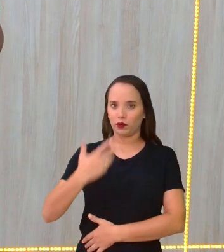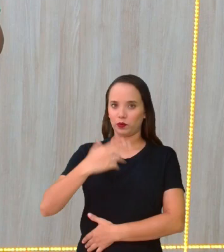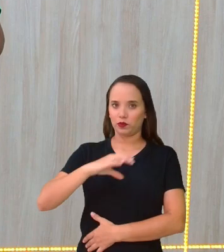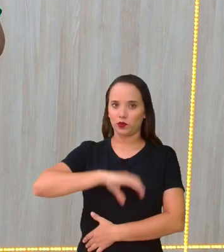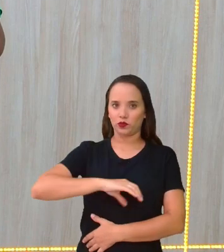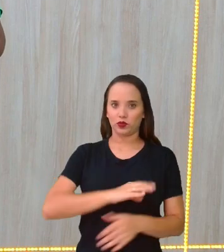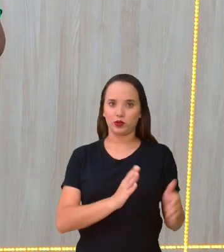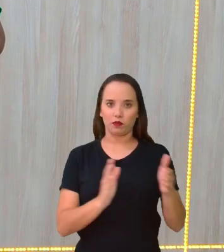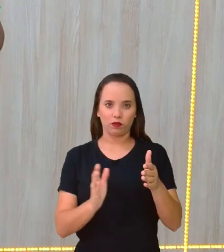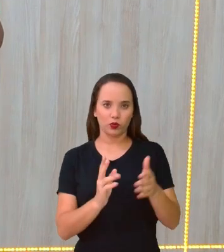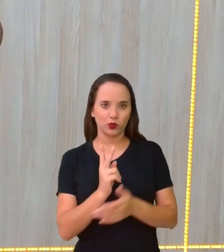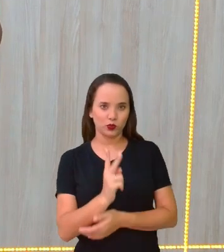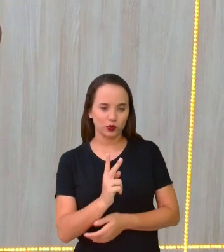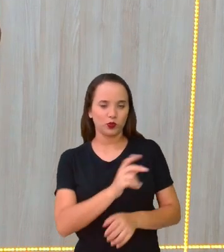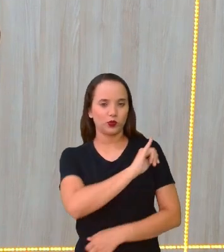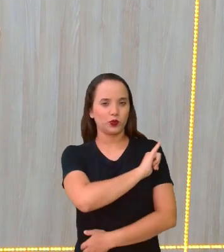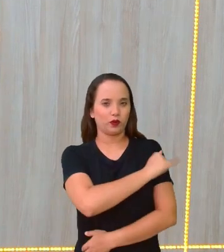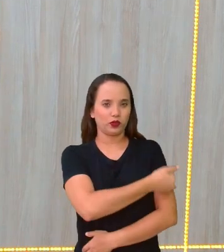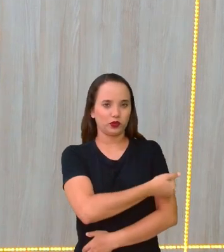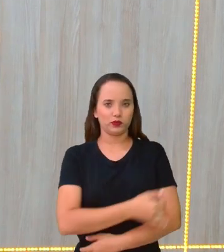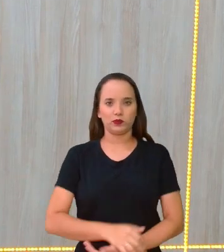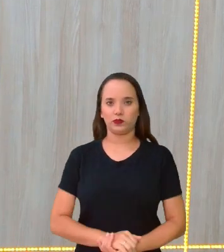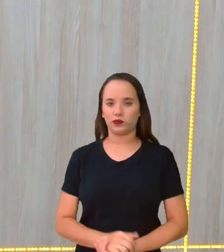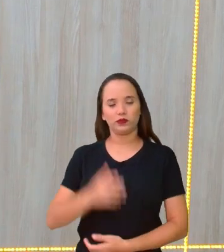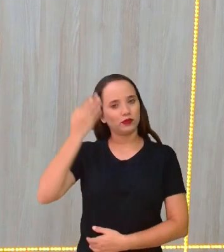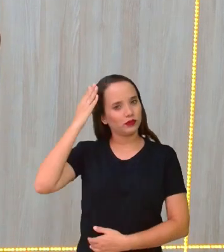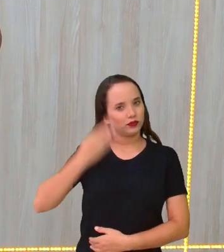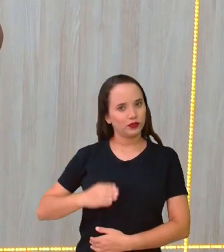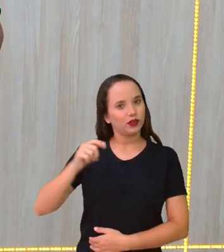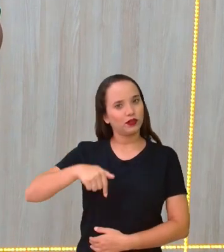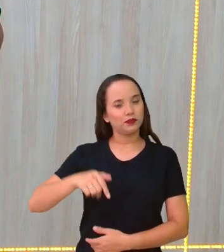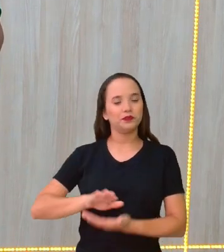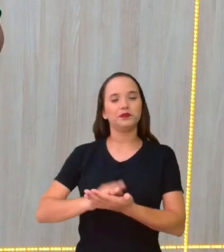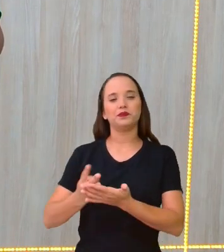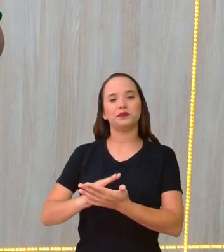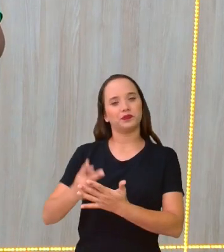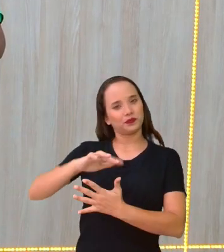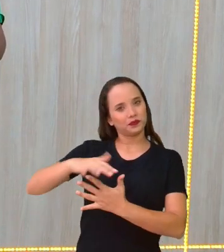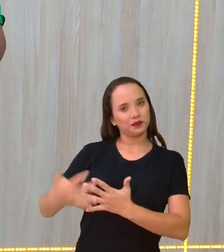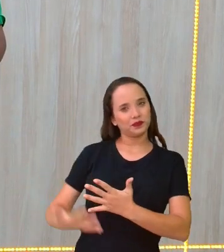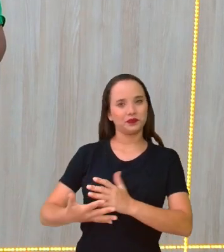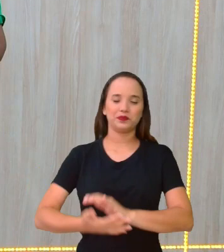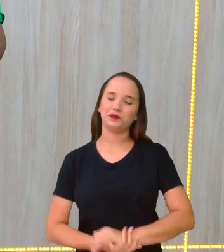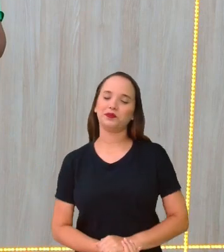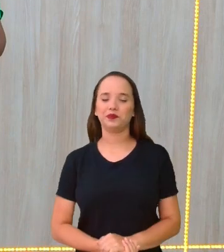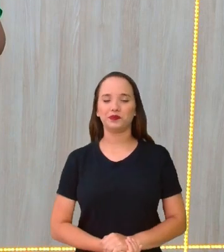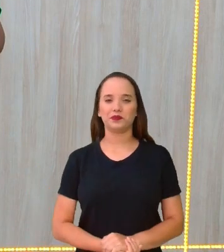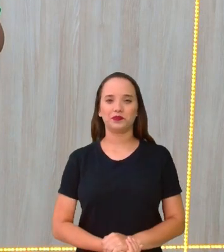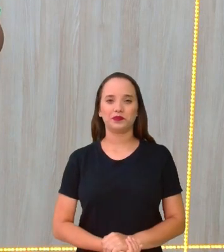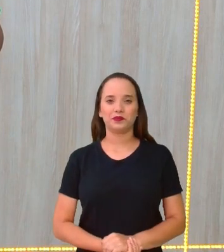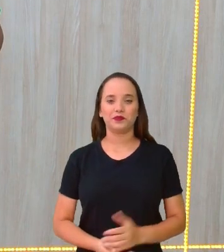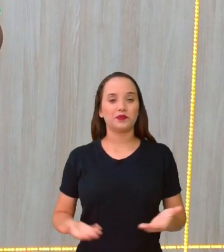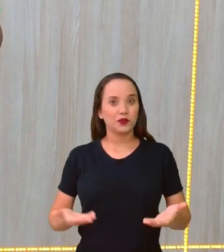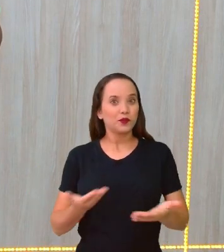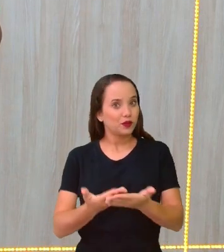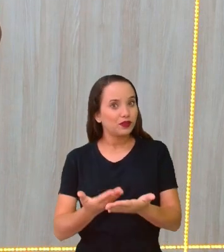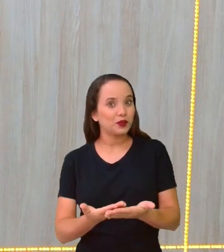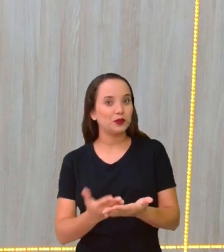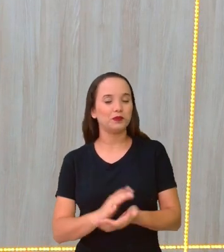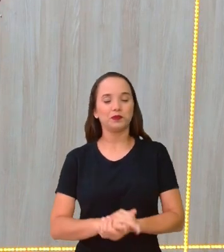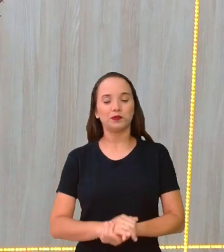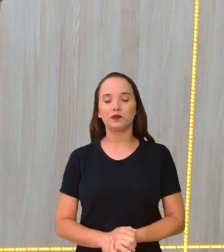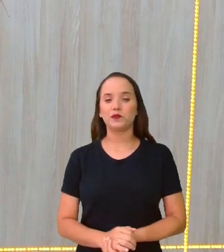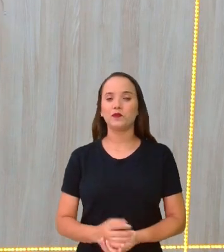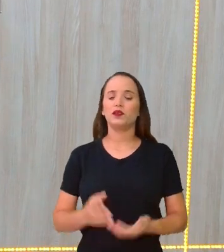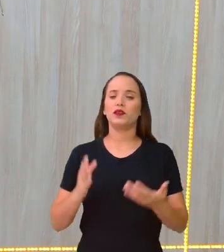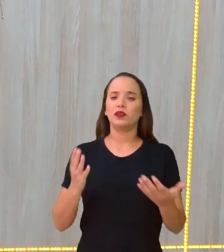módulo 2 da Educação de Jovens e Adultos. Brielle está fazendo a interpretação em Libras para a gente nessa aula. E